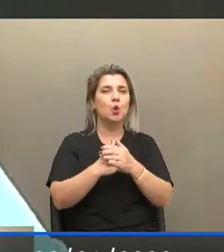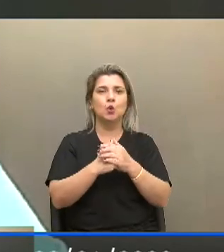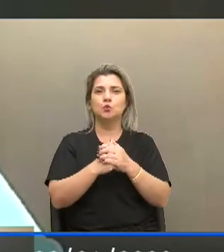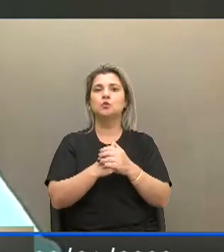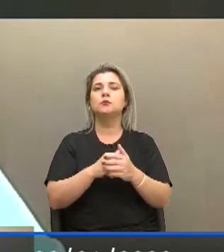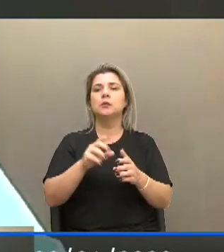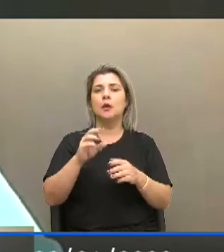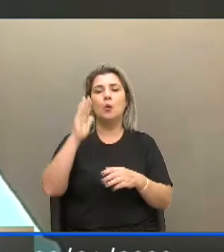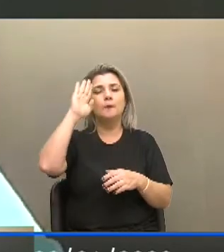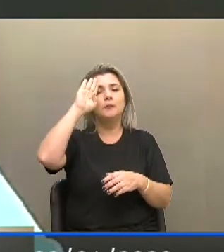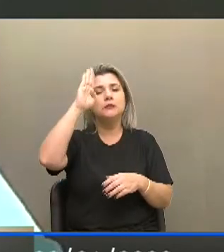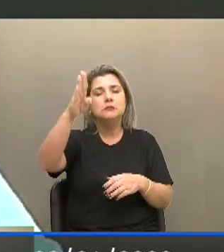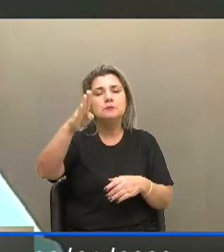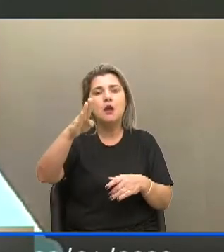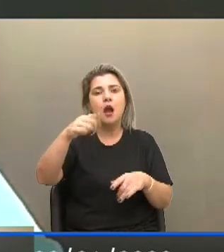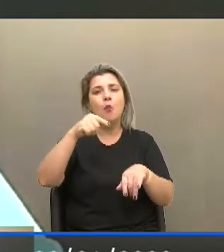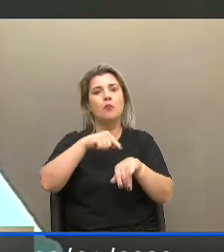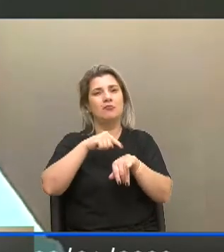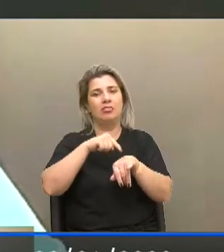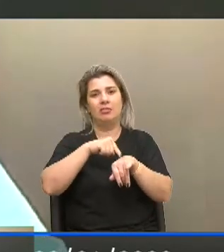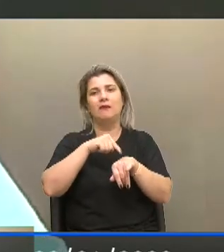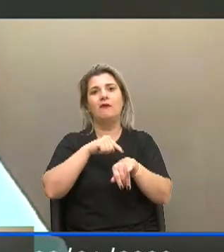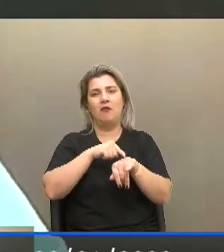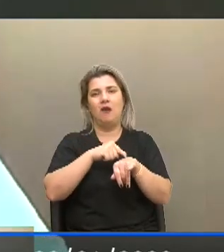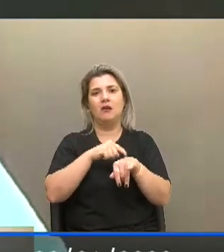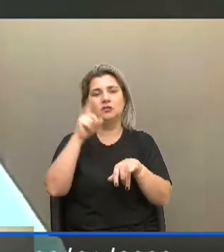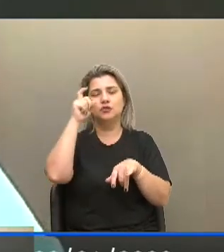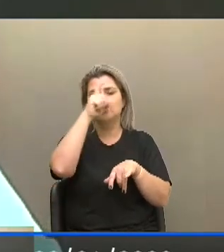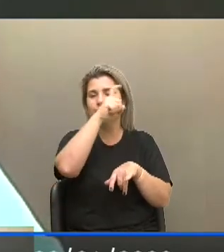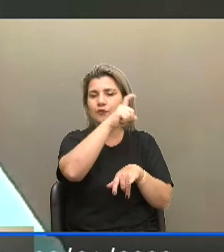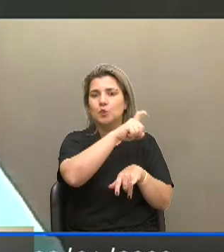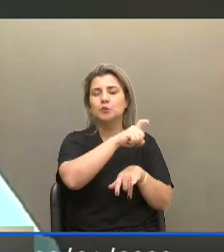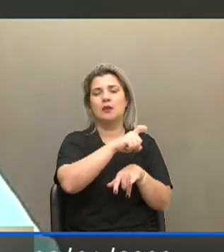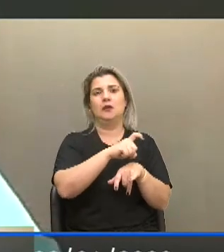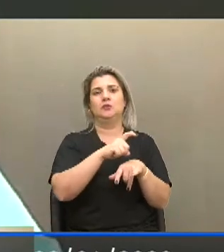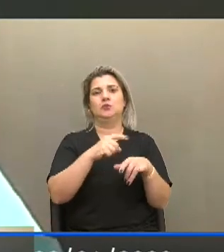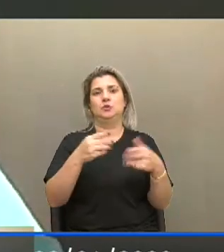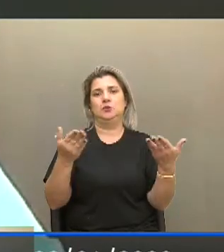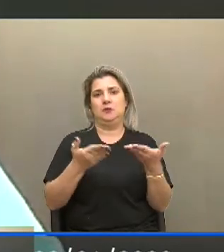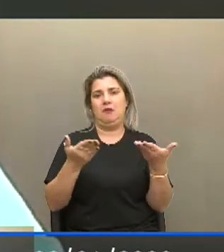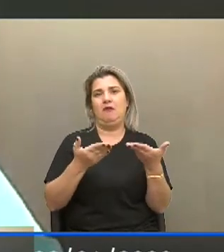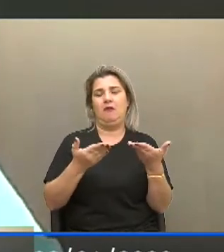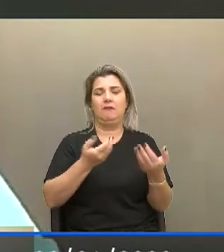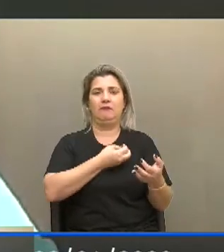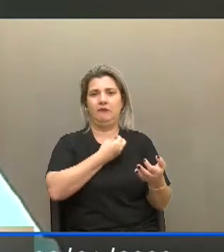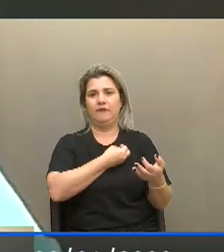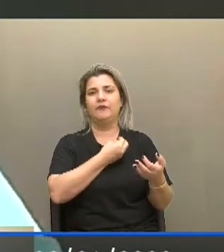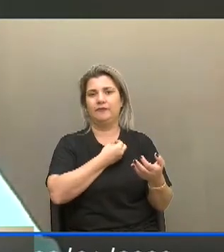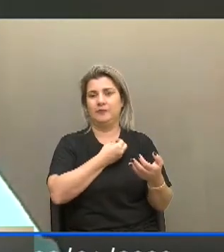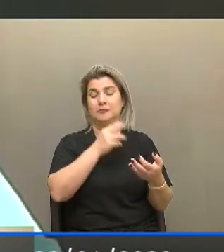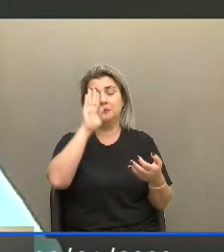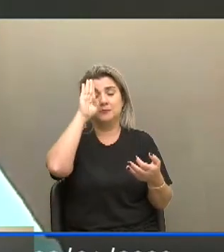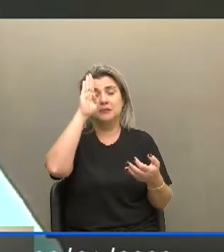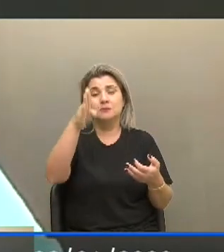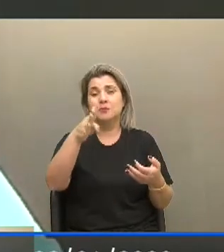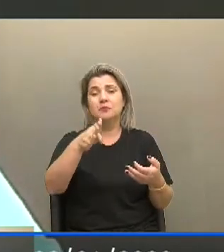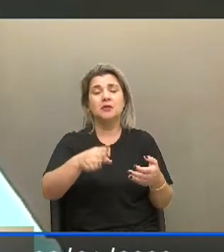fundamental nesse momento de dificuldade, principalmente, né, quando a gente vê alguns outros setores produtivos